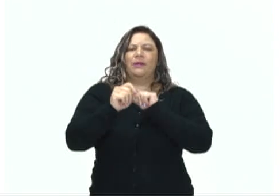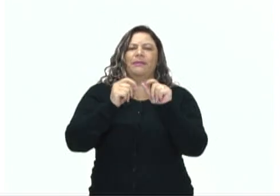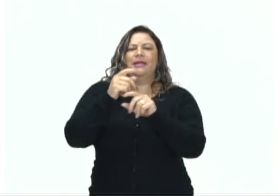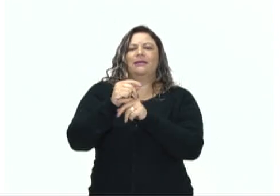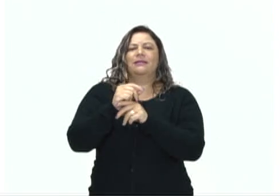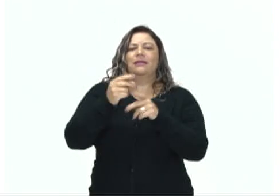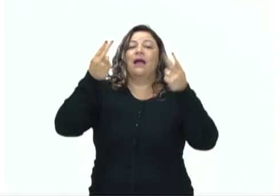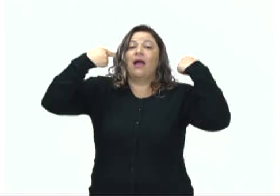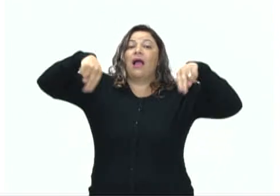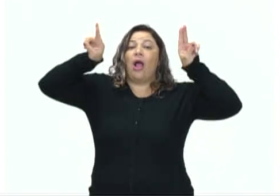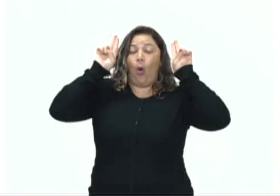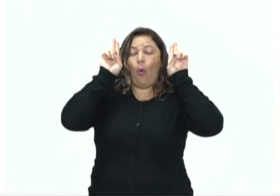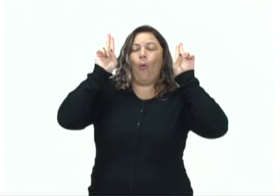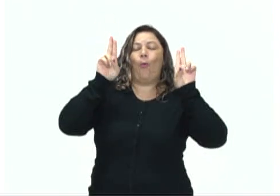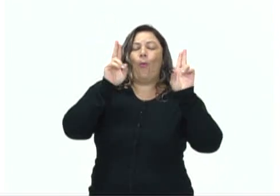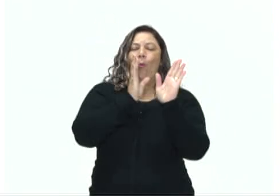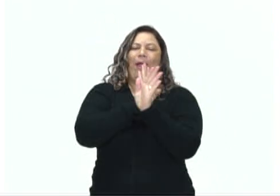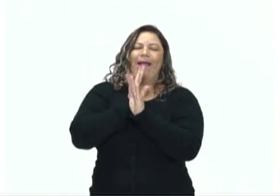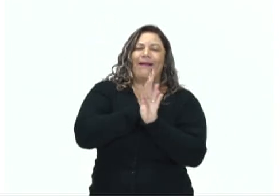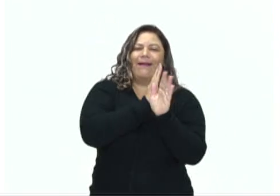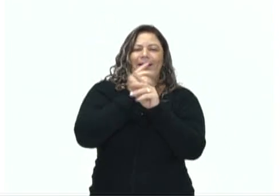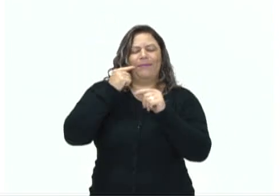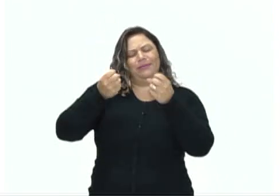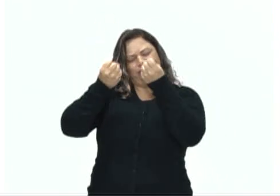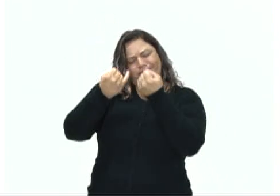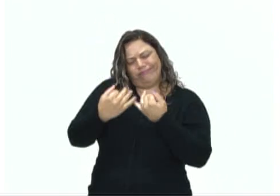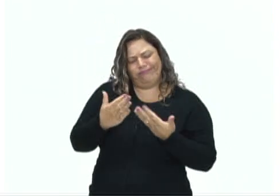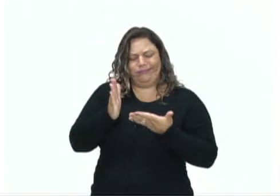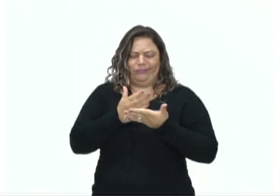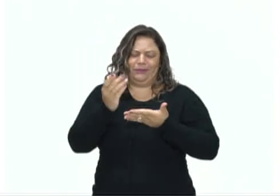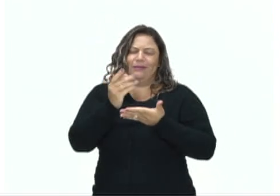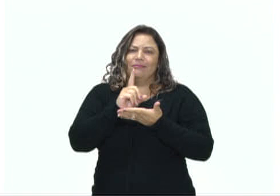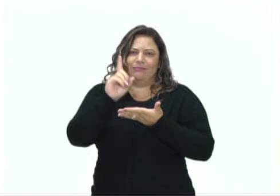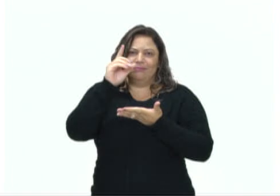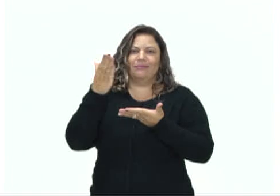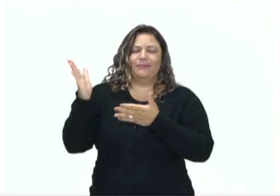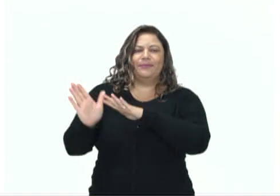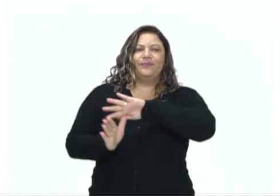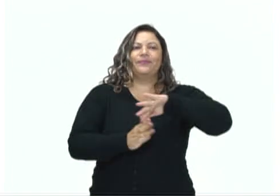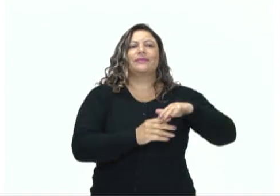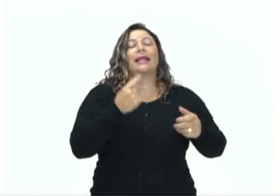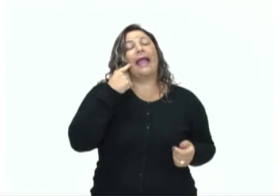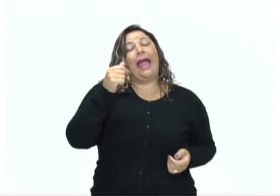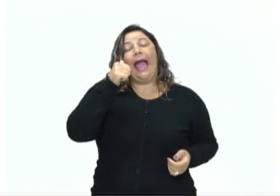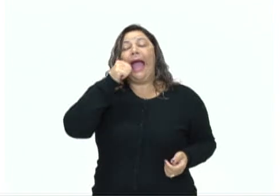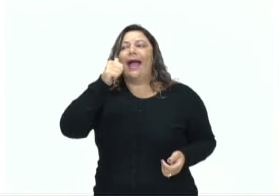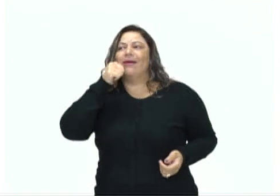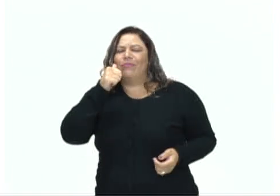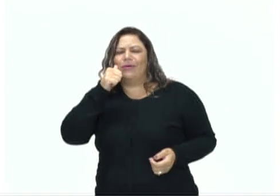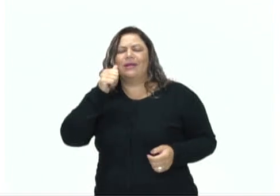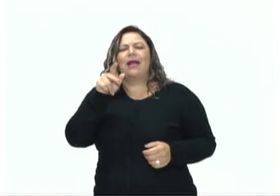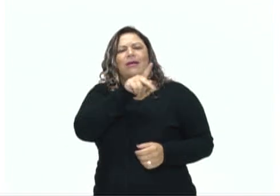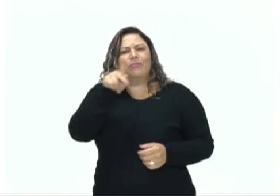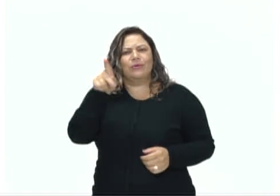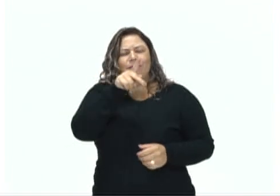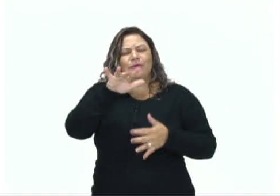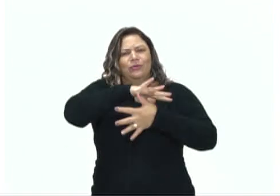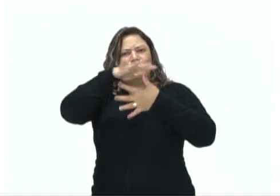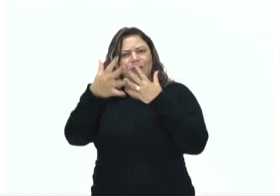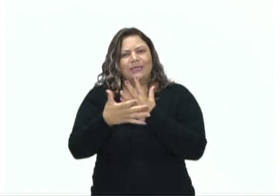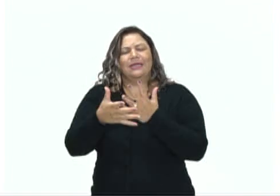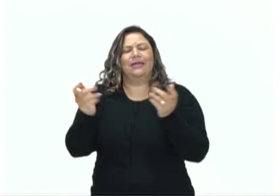Adriele é professora de Libras e o marido dela, Adalberto, além de também ser professor de Libras, é tradutor de